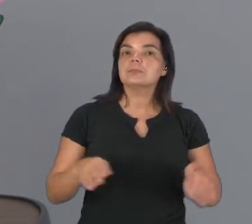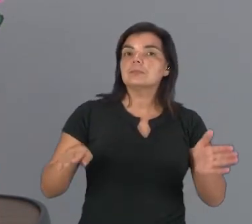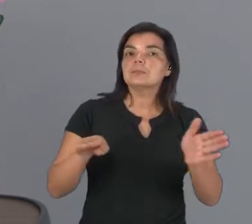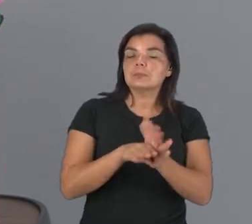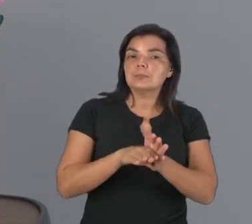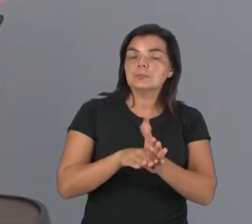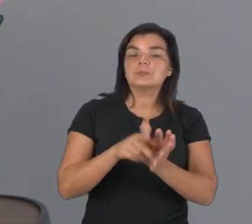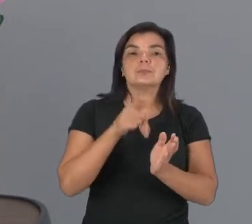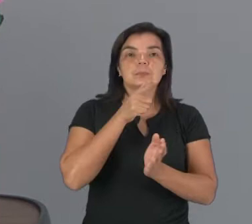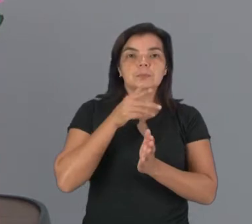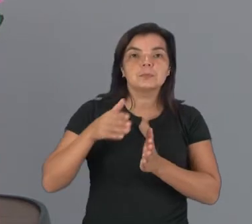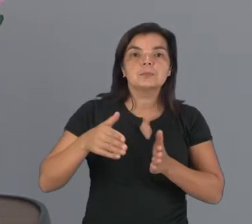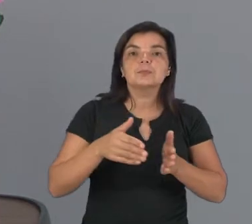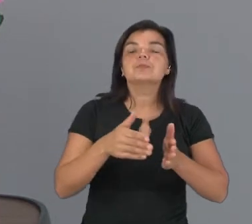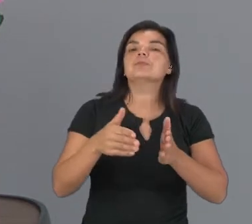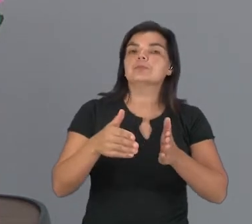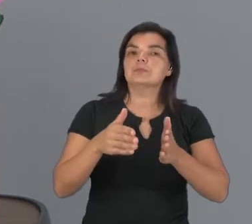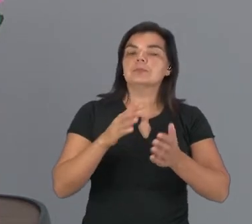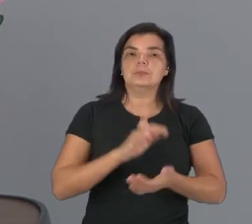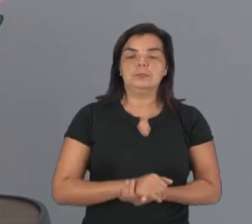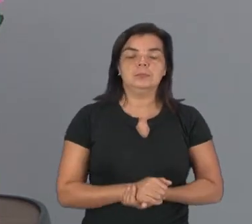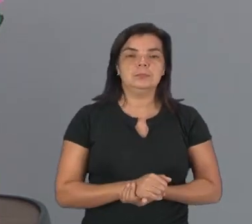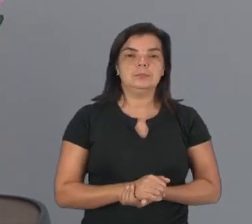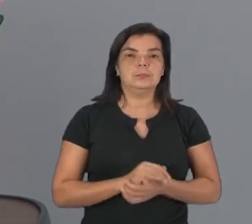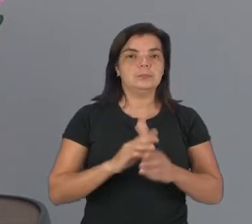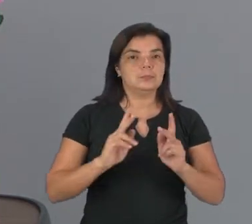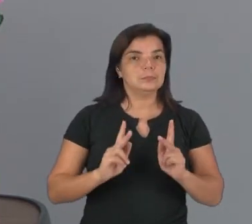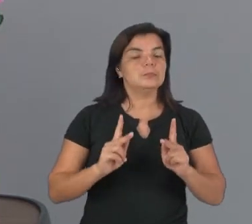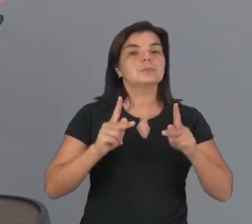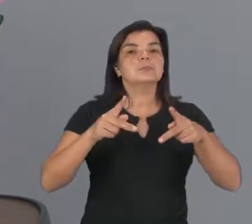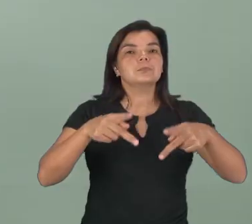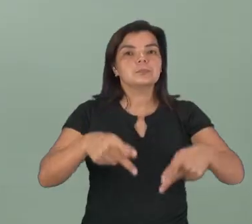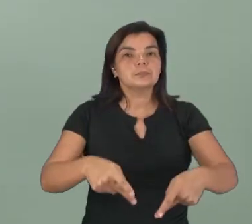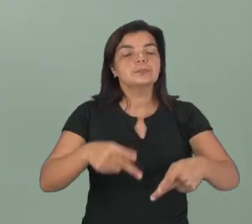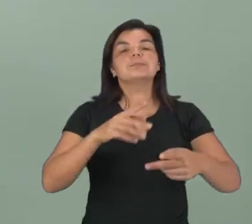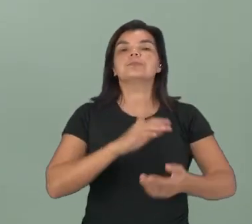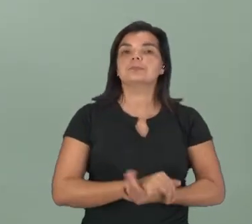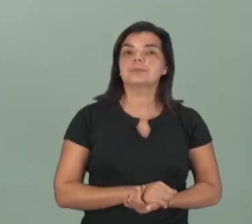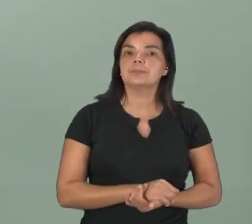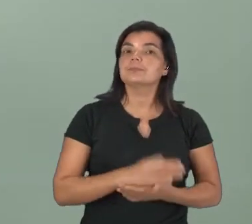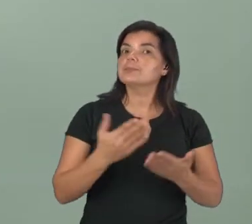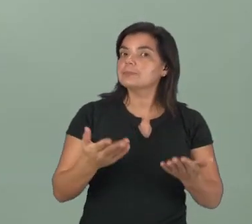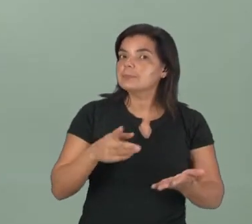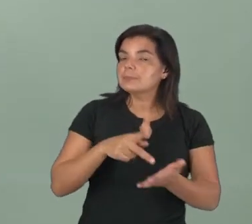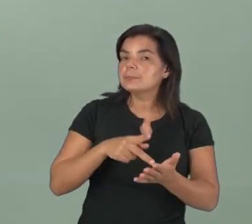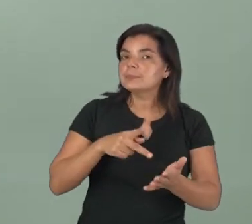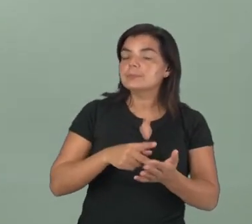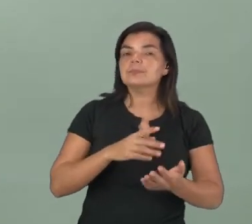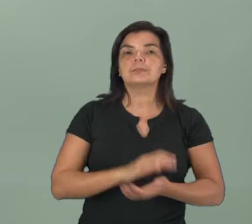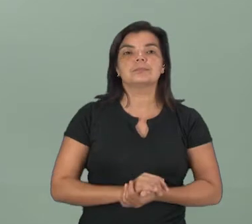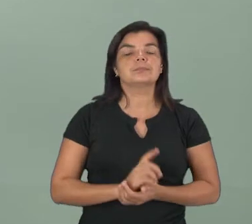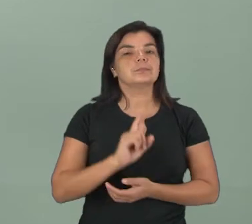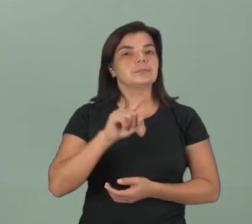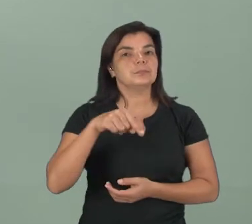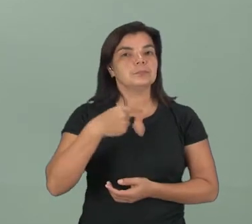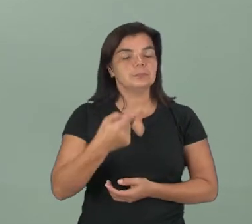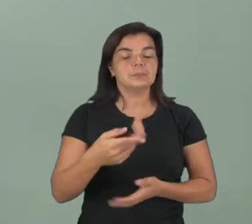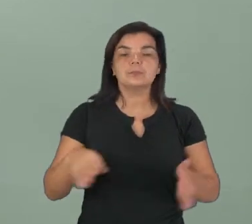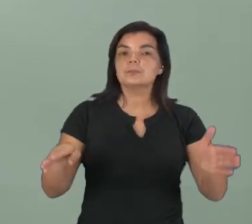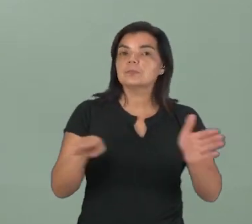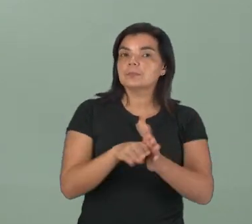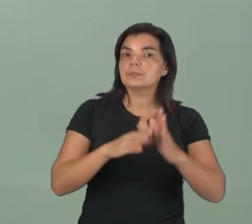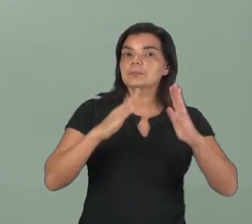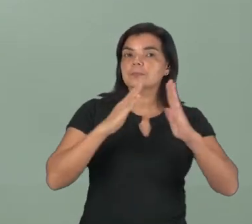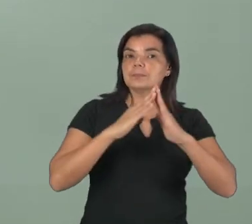chegava até o rio. Ela atravessaria a ponte, não é mesmo? E seguiria até